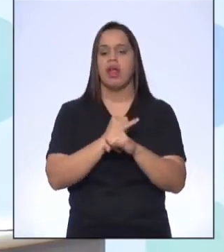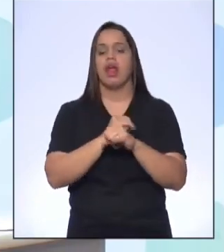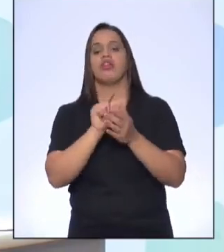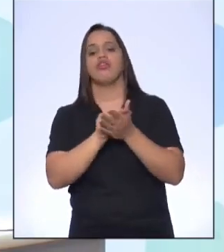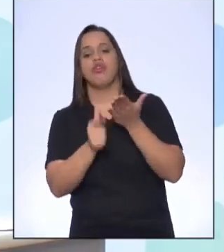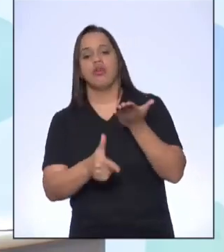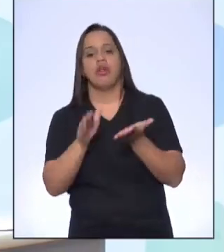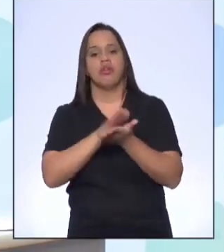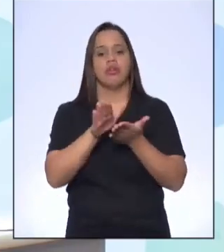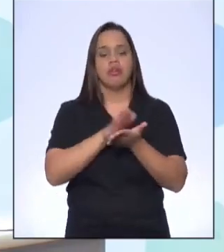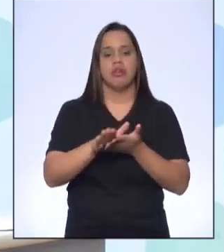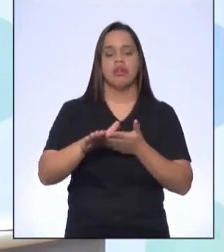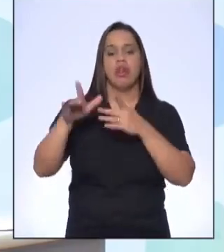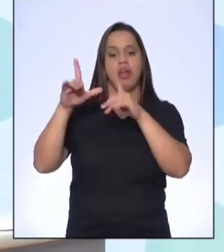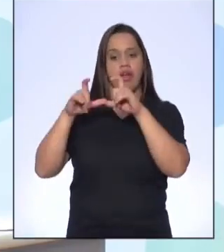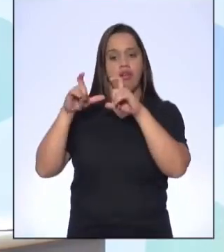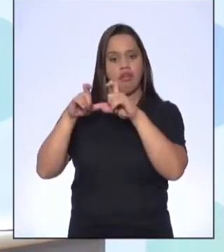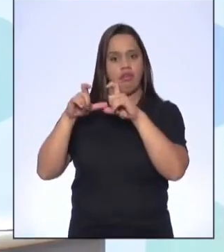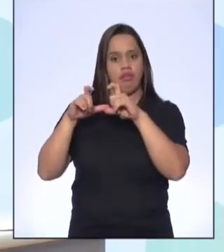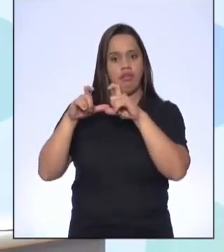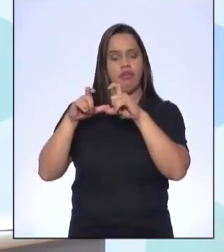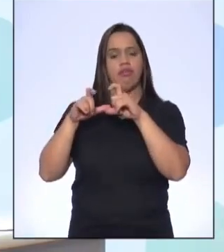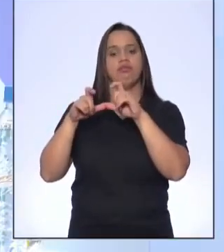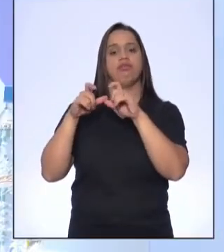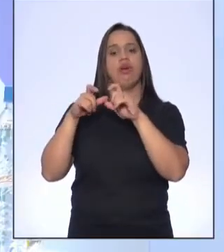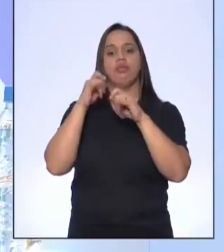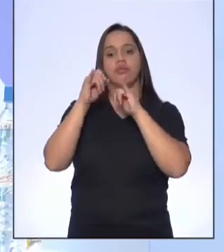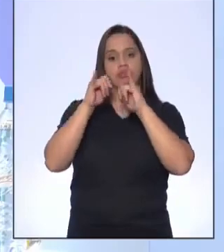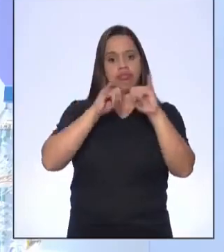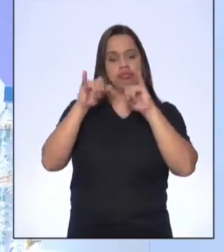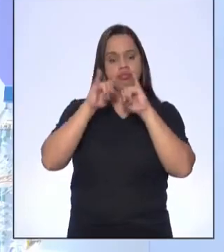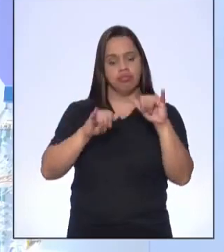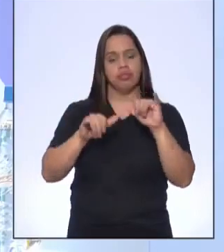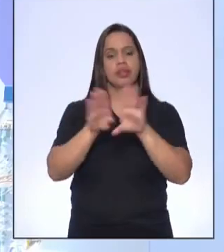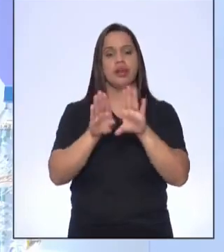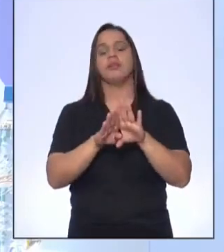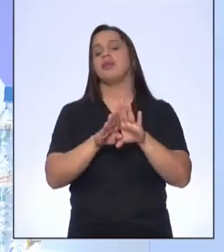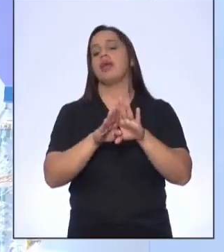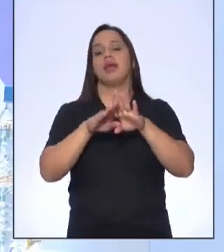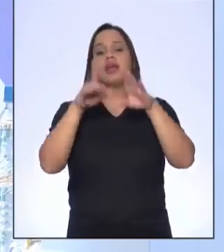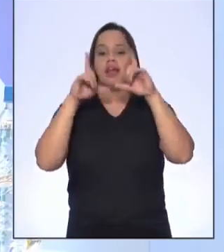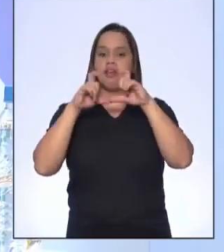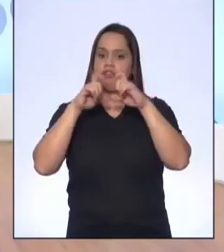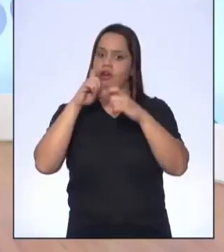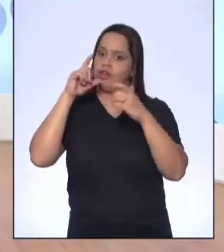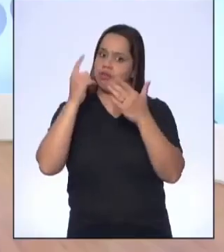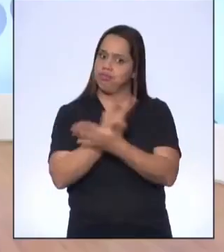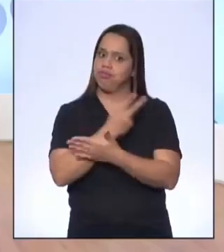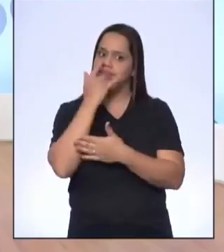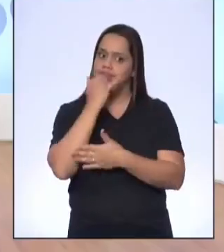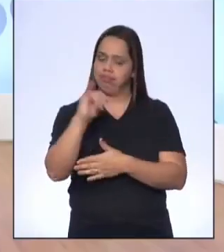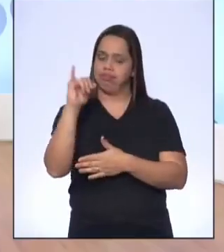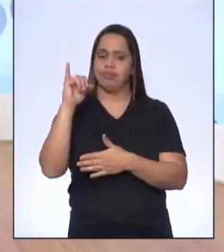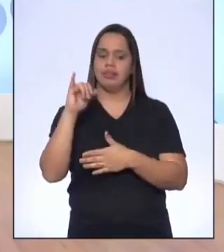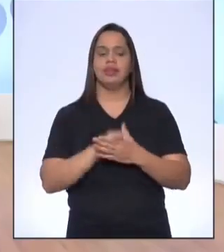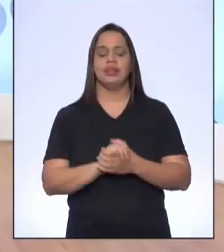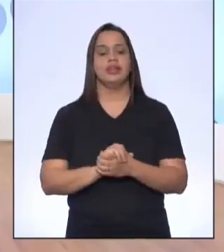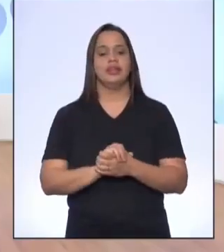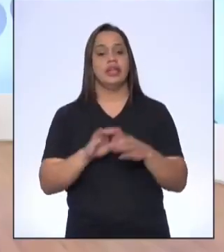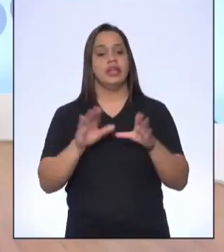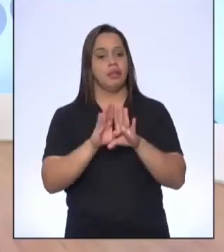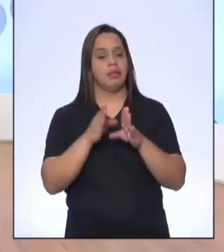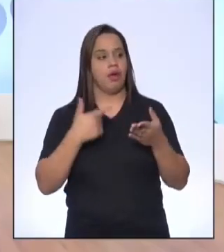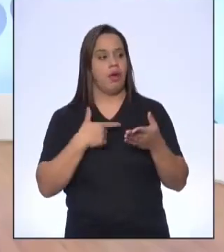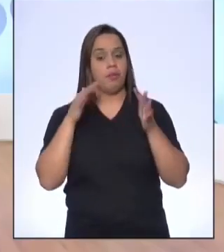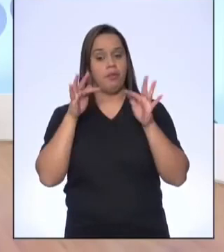a foto-reportagem e a foto-denúncia. Eles entenderam isso. Perfeitamente. Nossa, foi muito Parabéns, bom. estou muito feliz. Para a reta final da